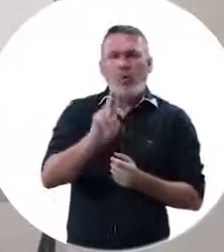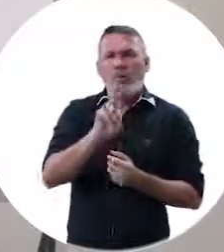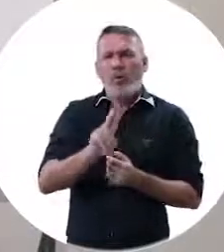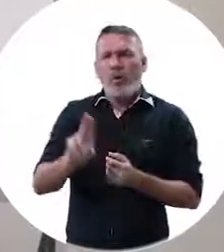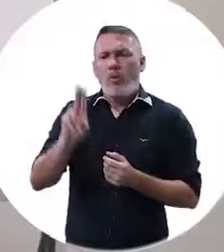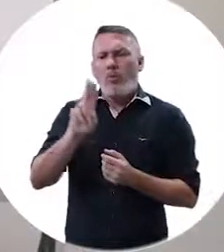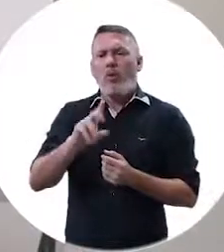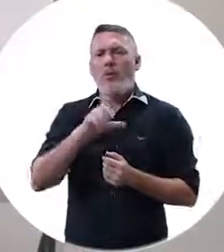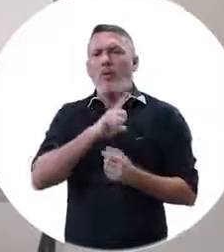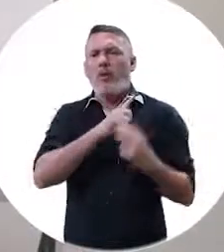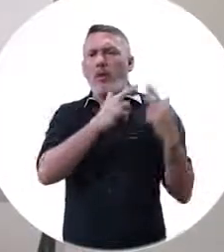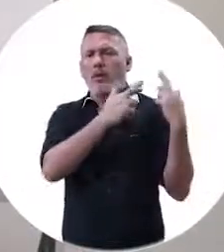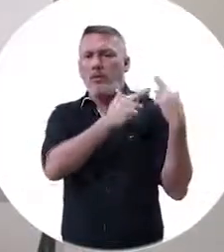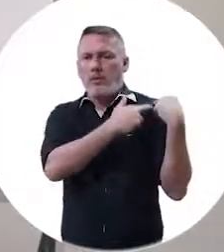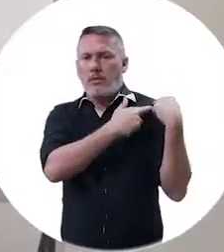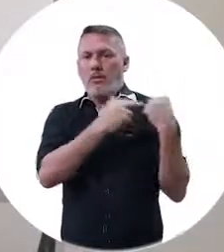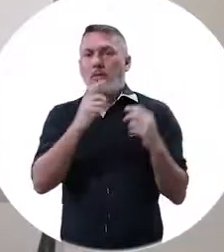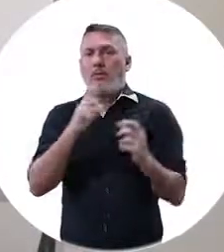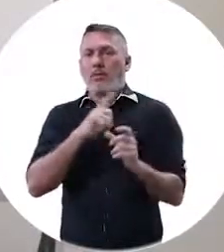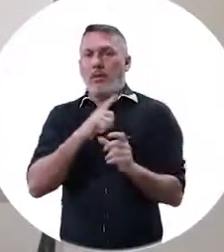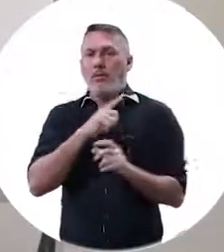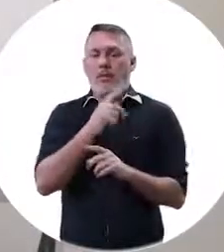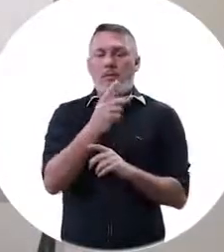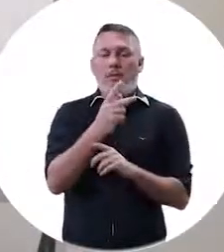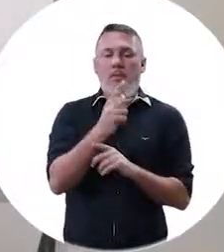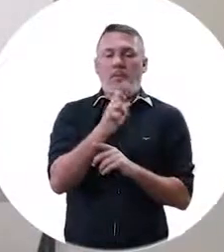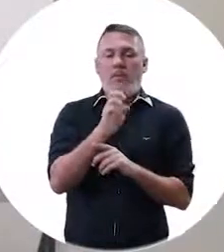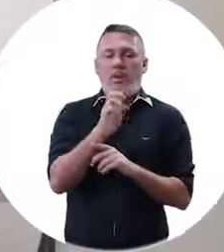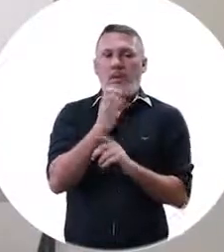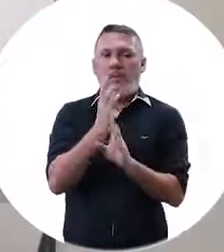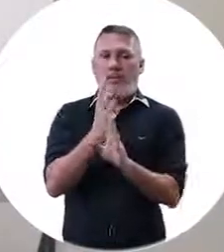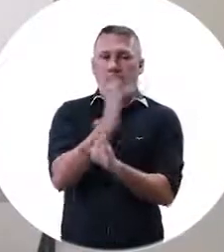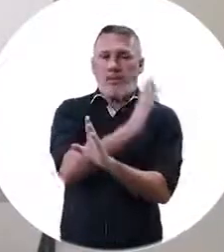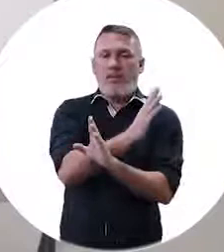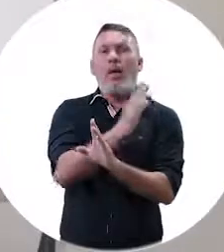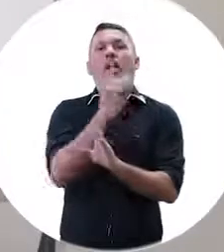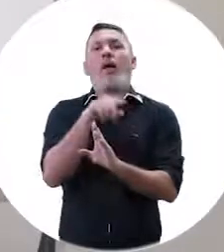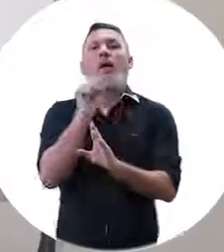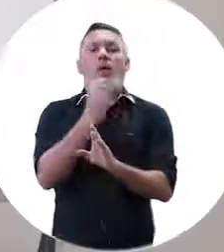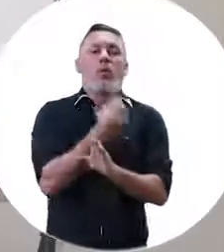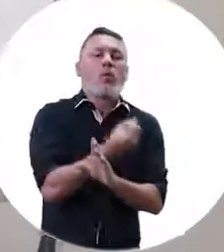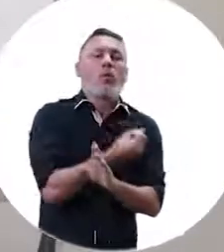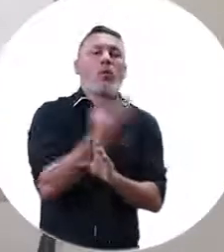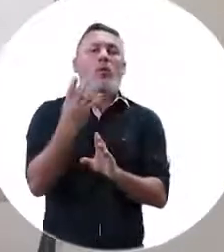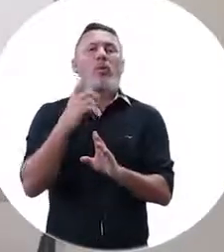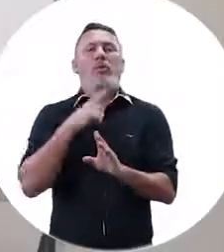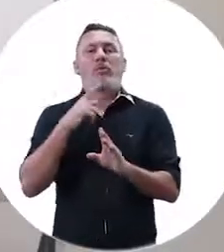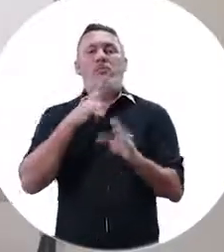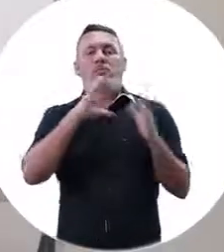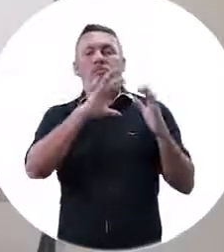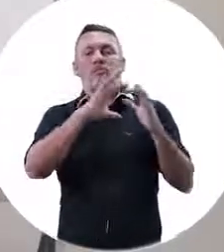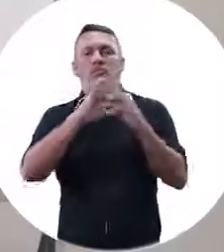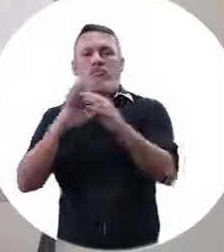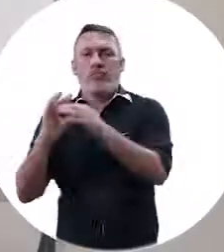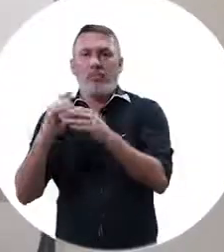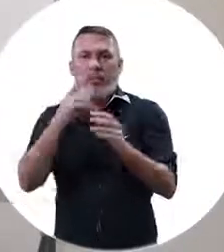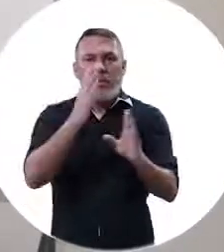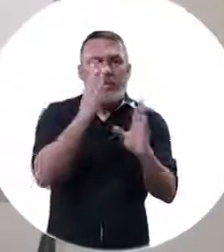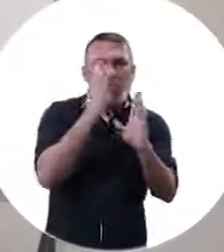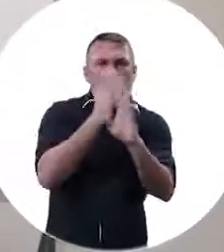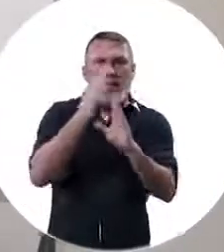é responsável na identificação da cadeia? O prefixo, pessoal, nada mais é que o número de carbonos na cadeia